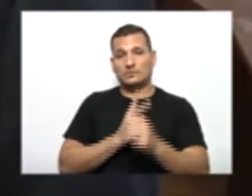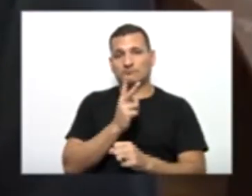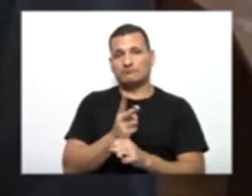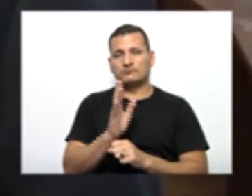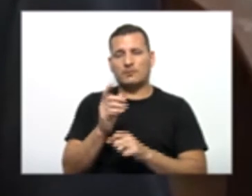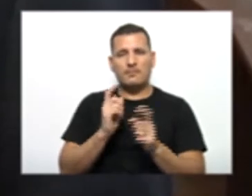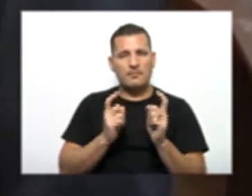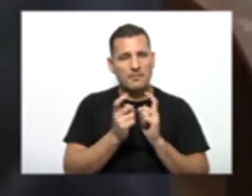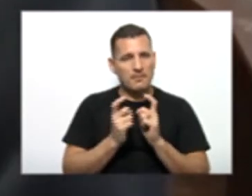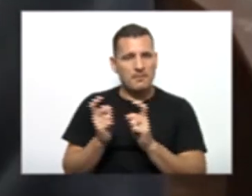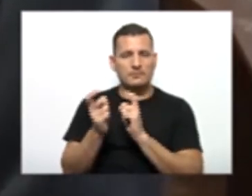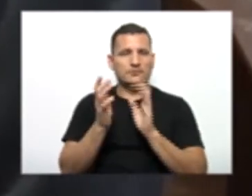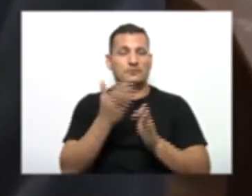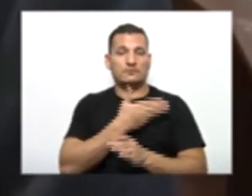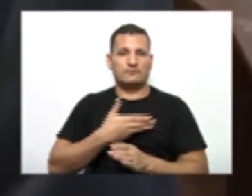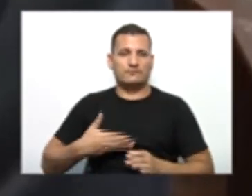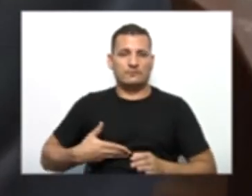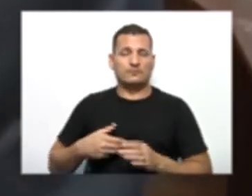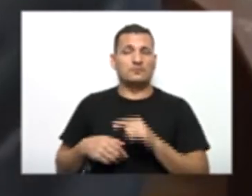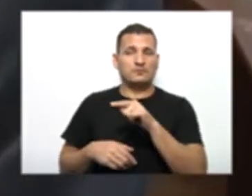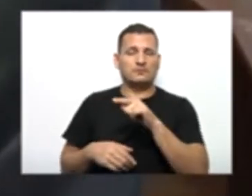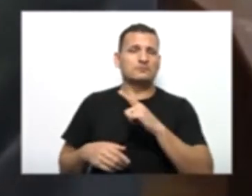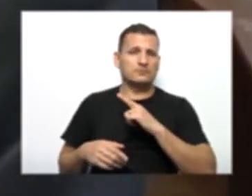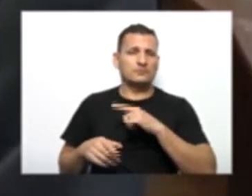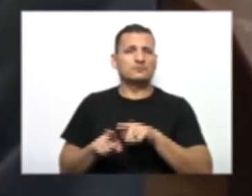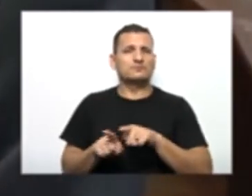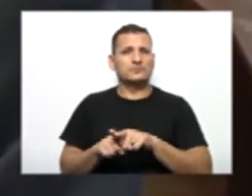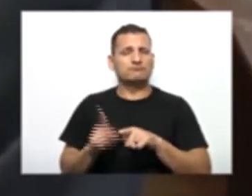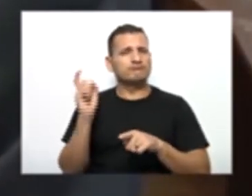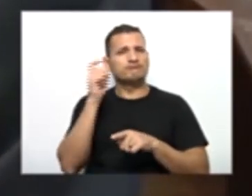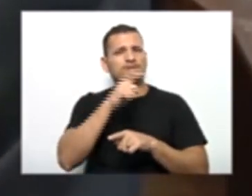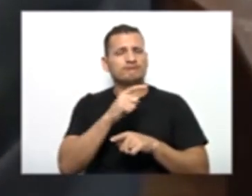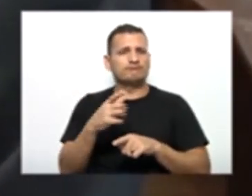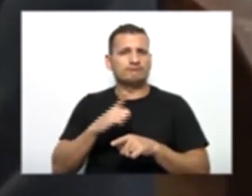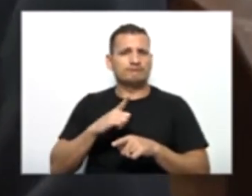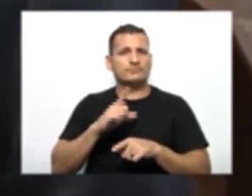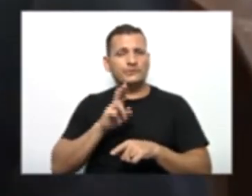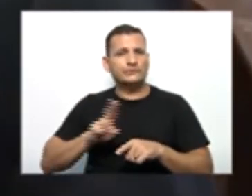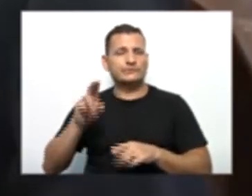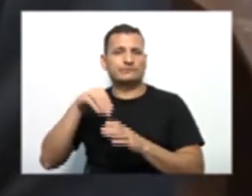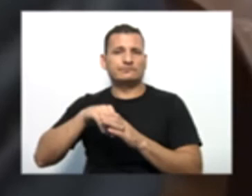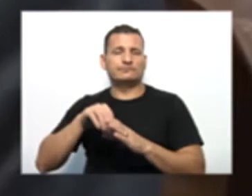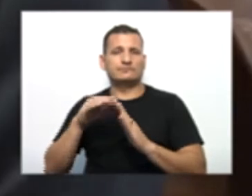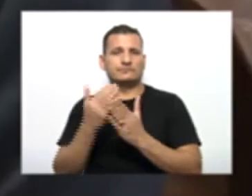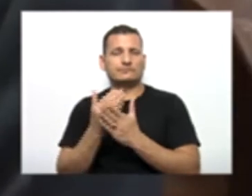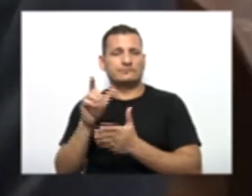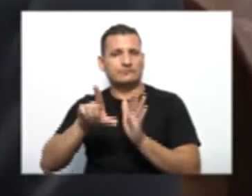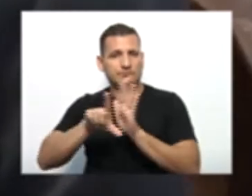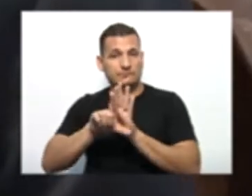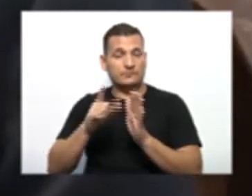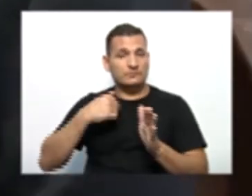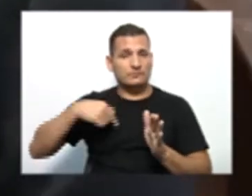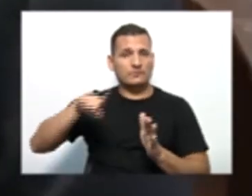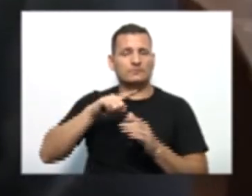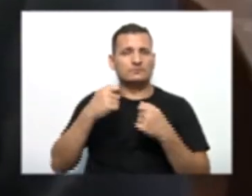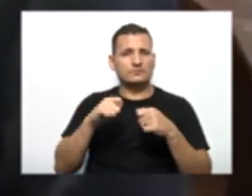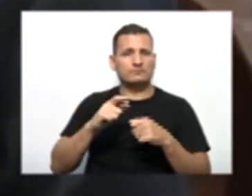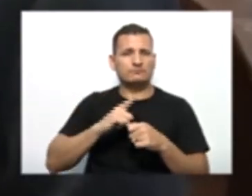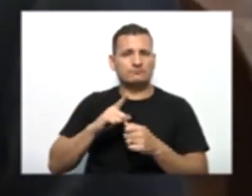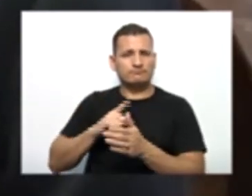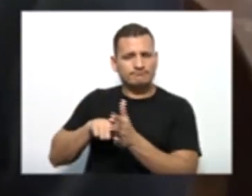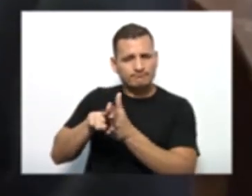para o desenvolvimento social e econômico do Brasil. E agora nós vamos ver uma externa que fala sobre a aplicação dessa lei que eu falei